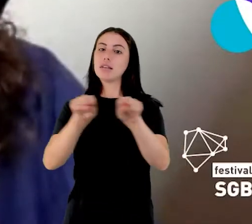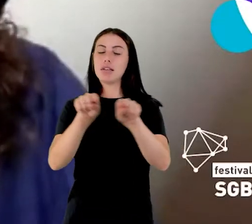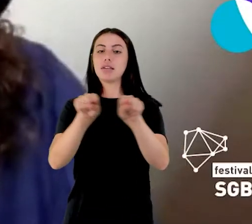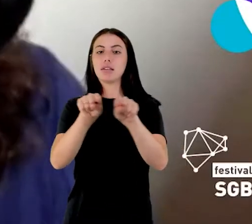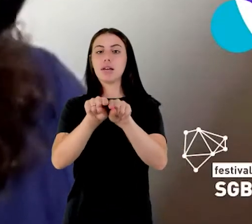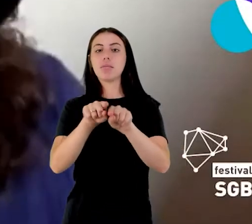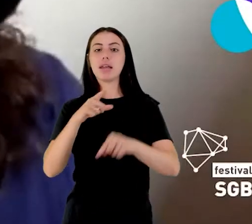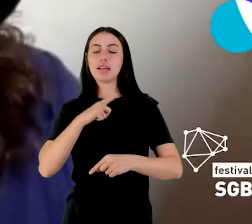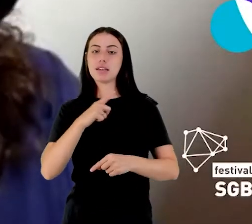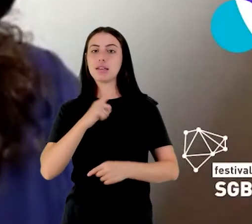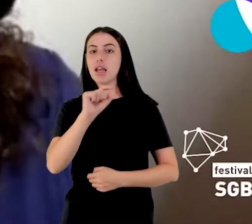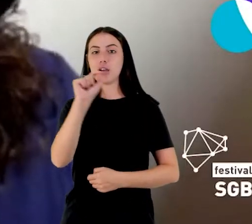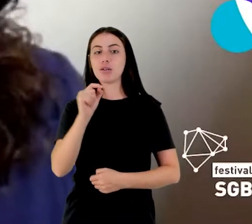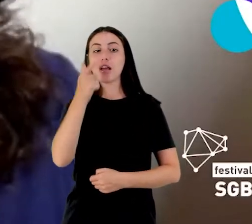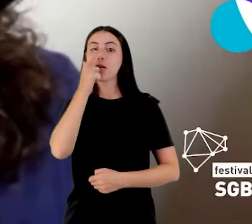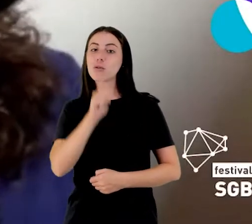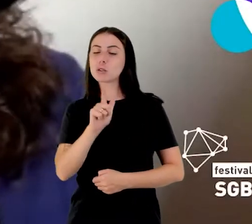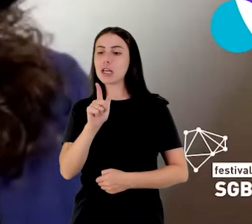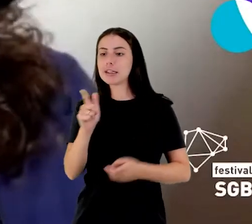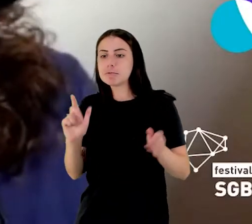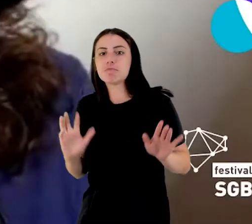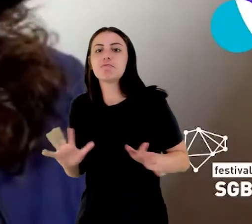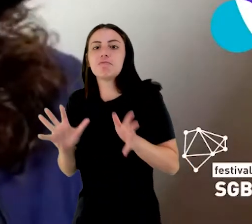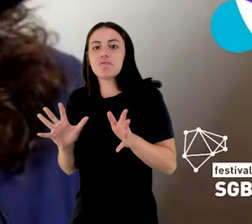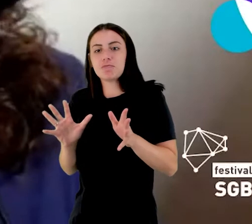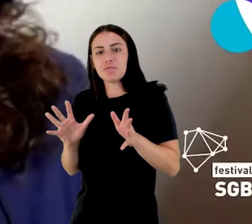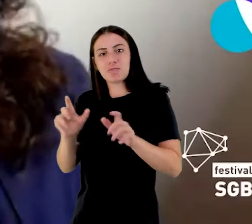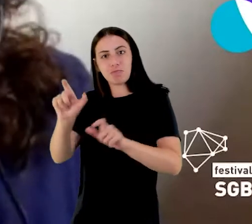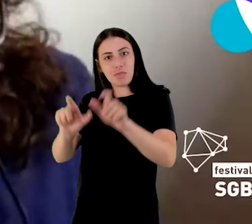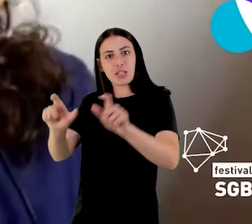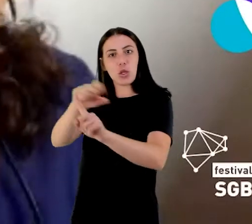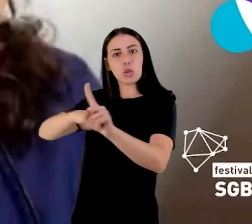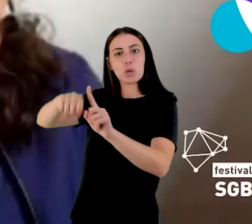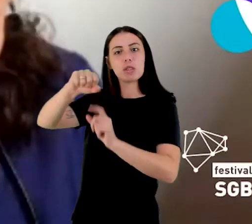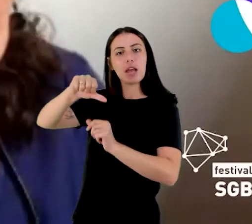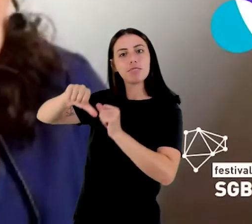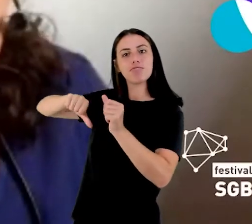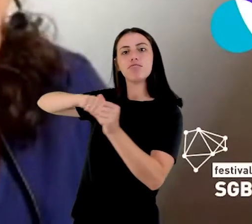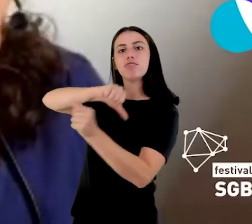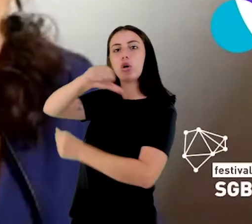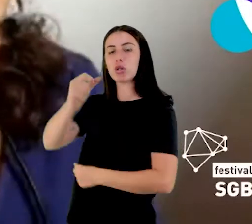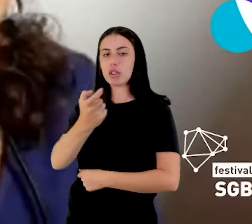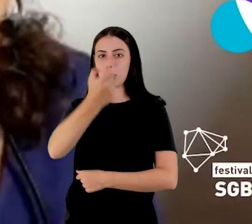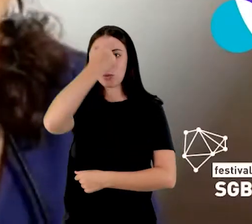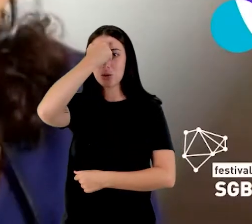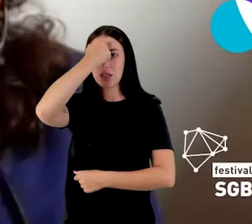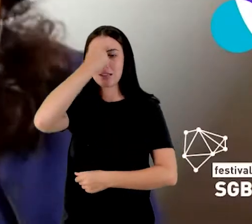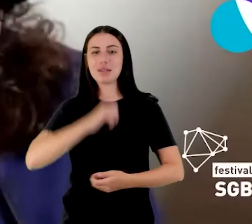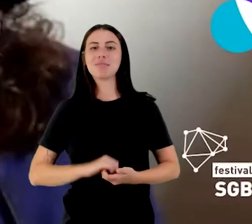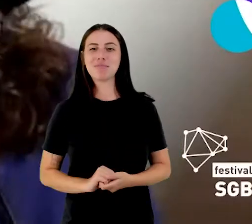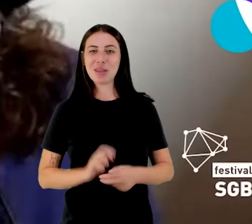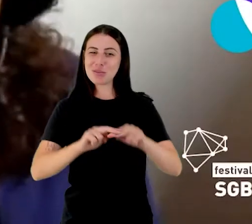que o filme precisa chegar e que está numa posição de melhor. Que está